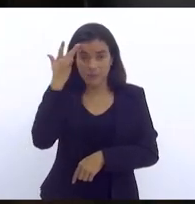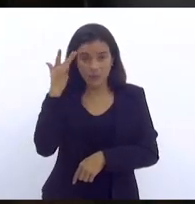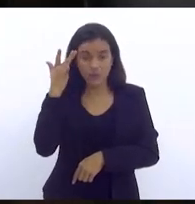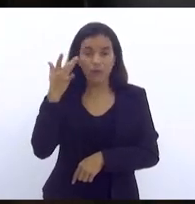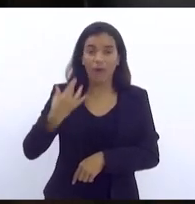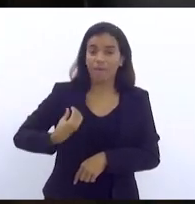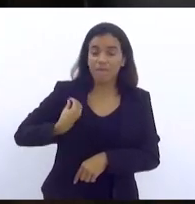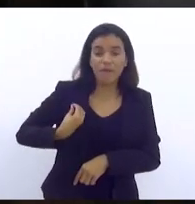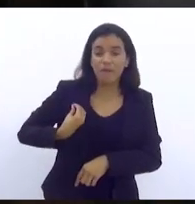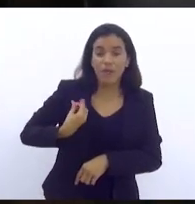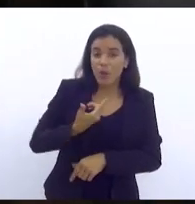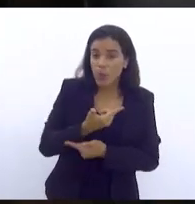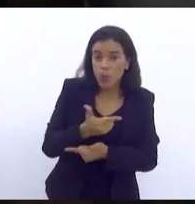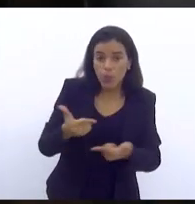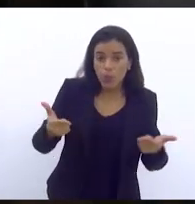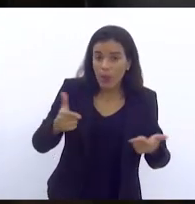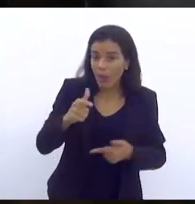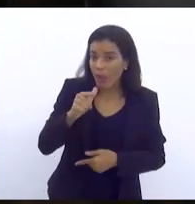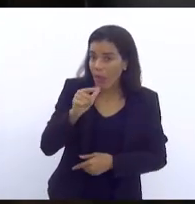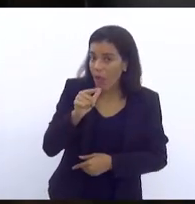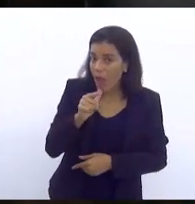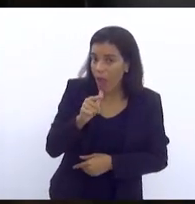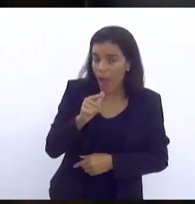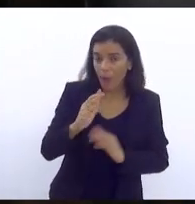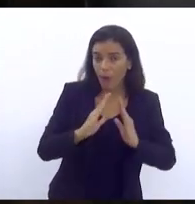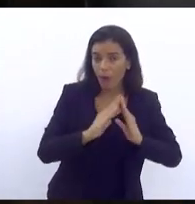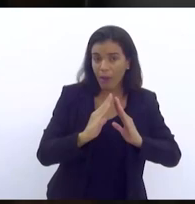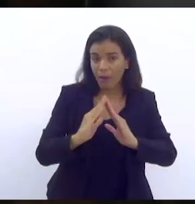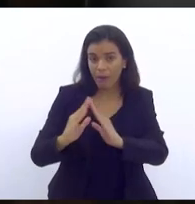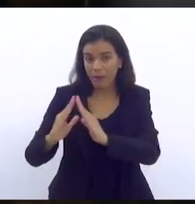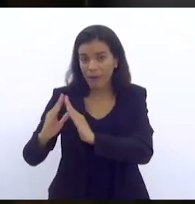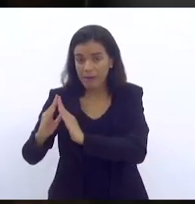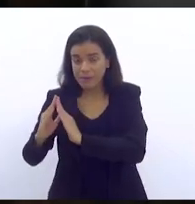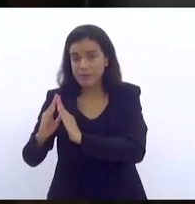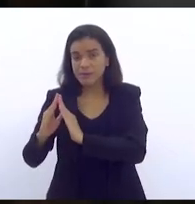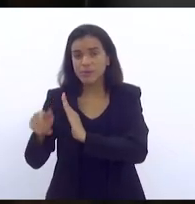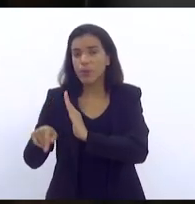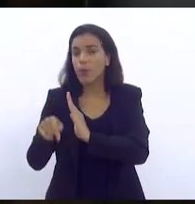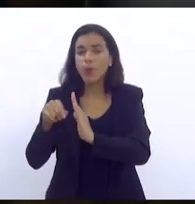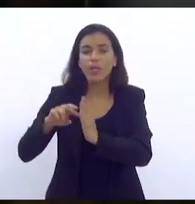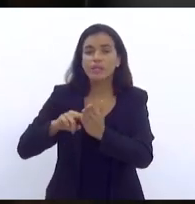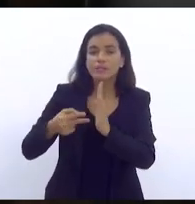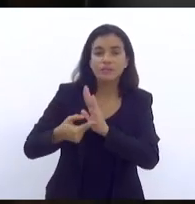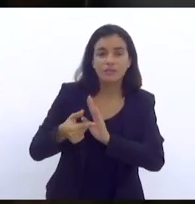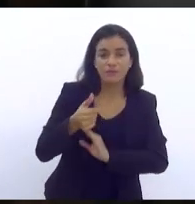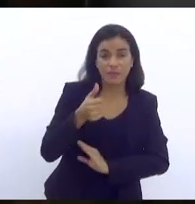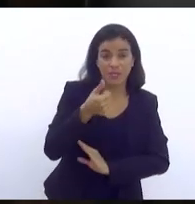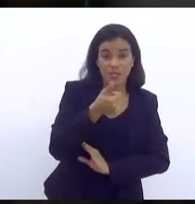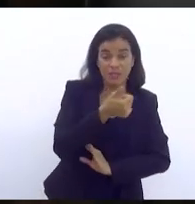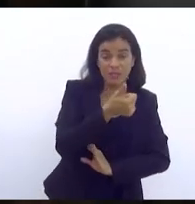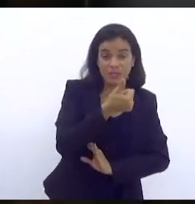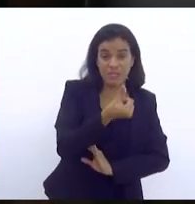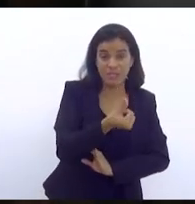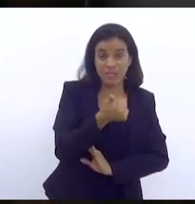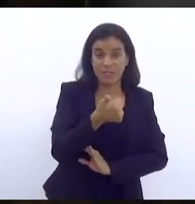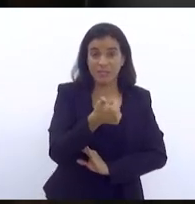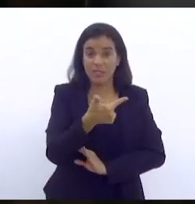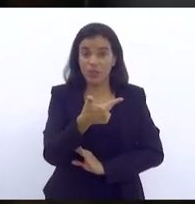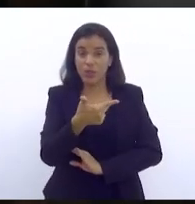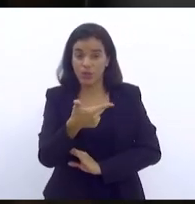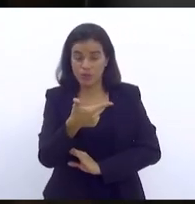diariamente sem sem o abastecimento de água em suas residências o que dá cerca de 612.000